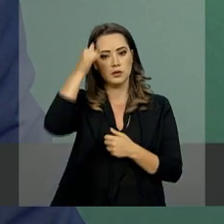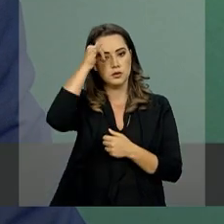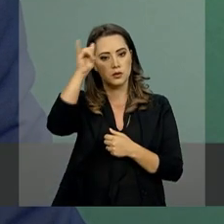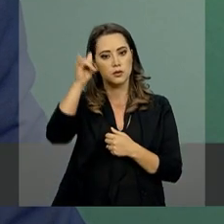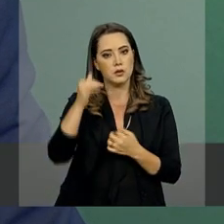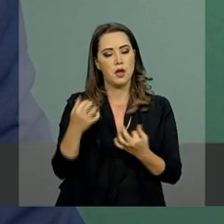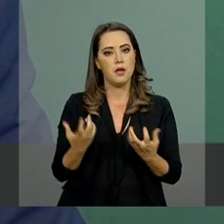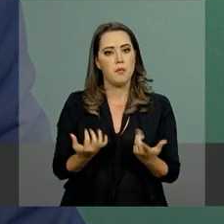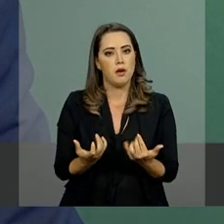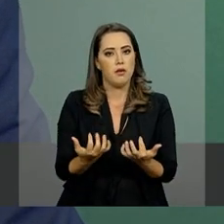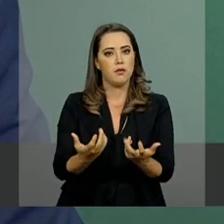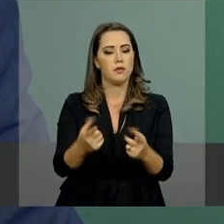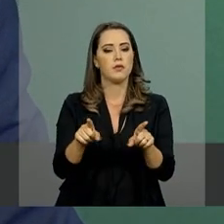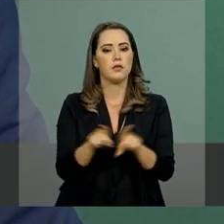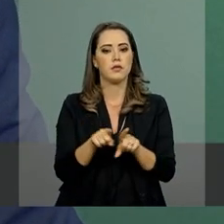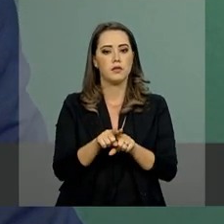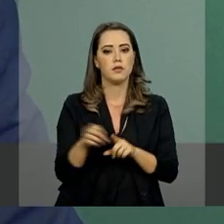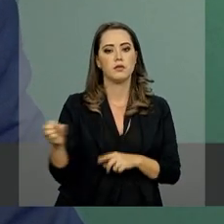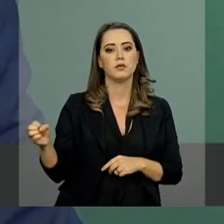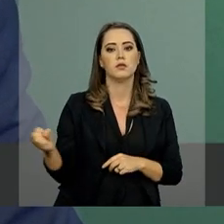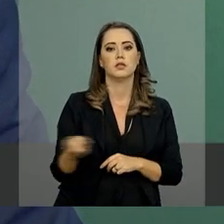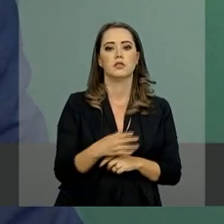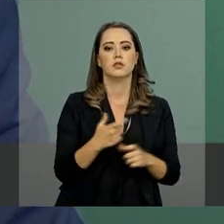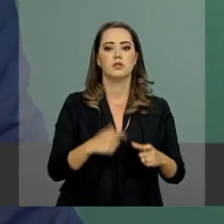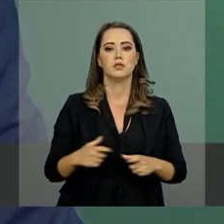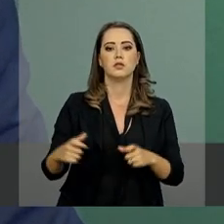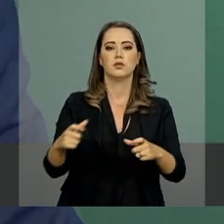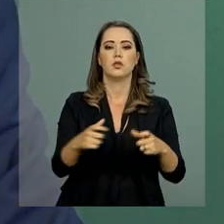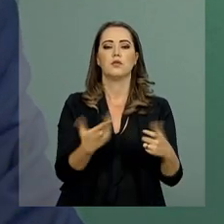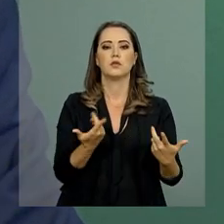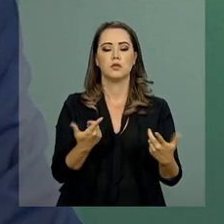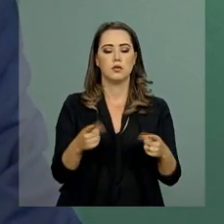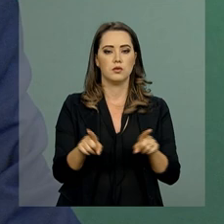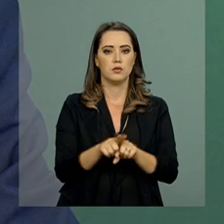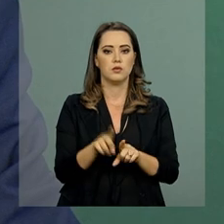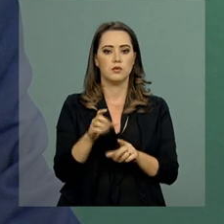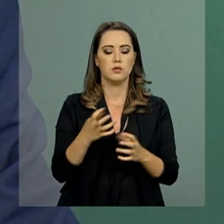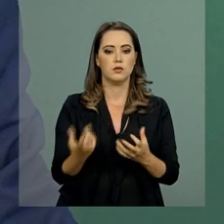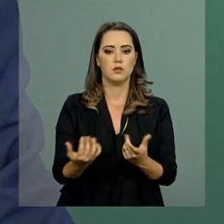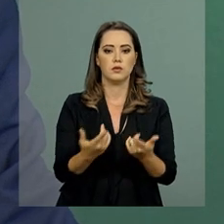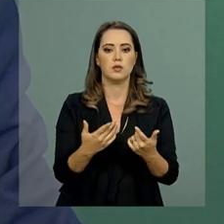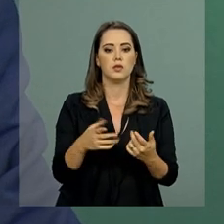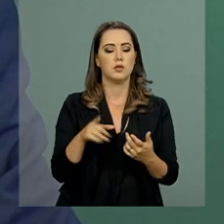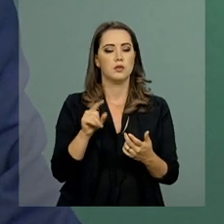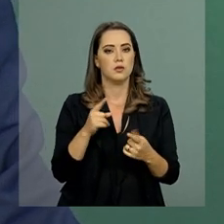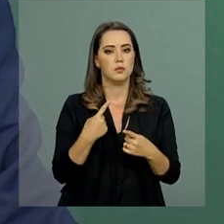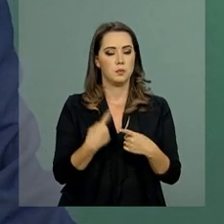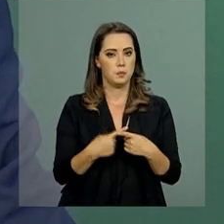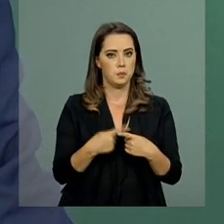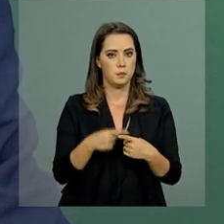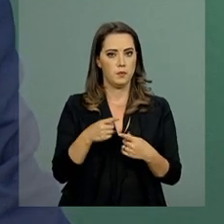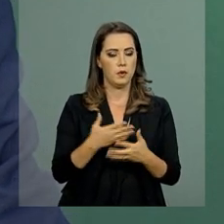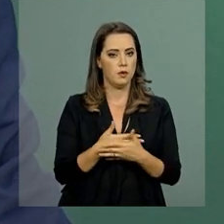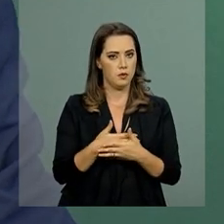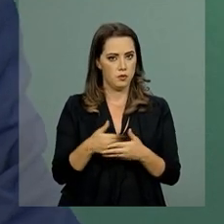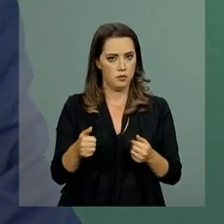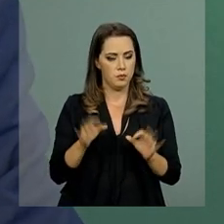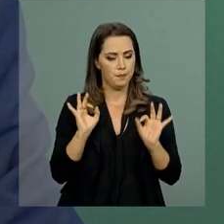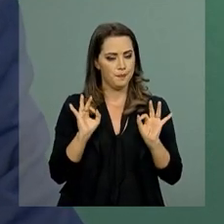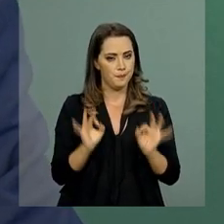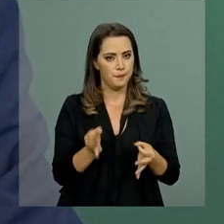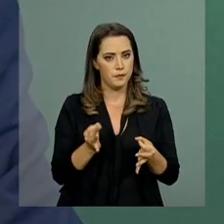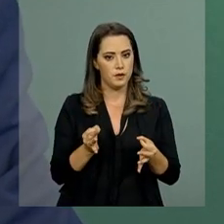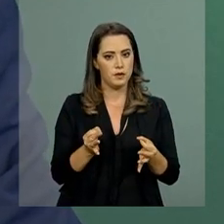incêndio e modernização das instalações nesse sentido dada à melhoria da adequação